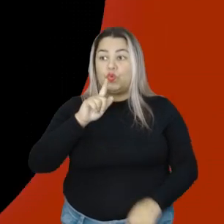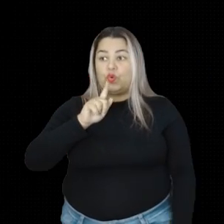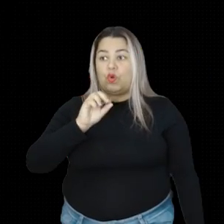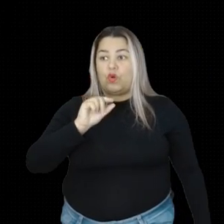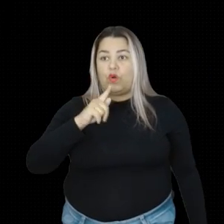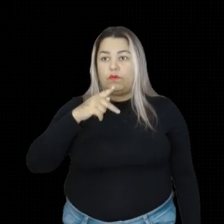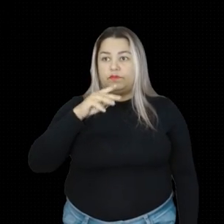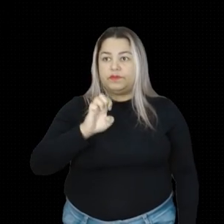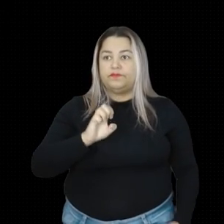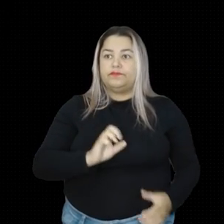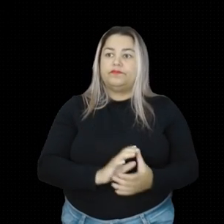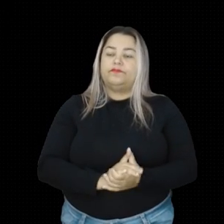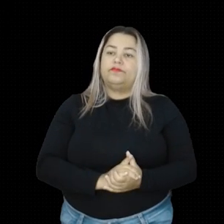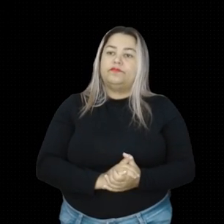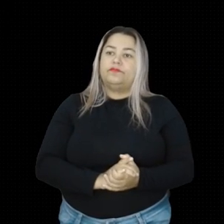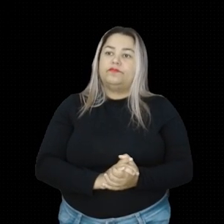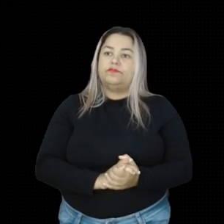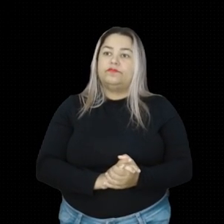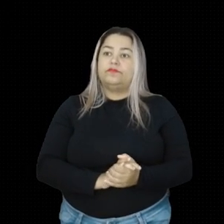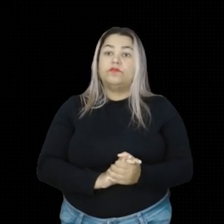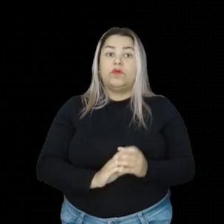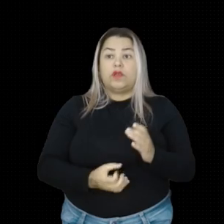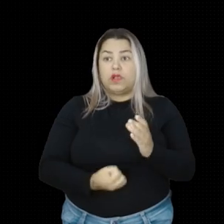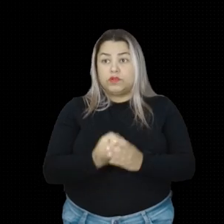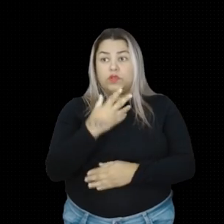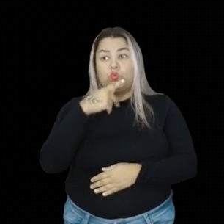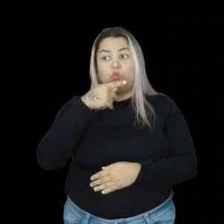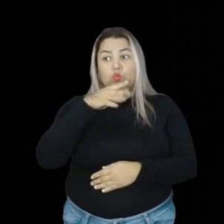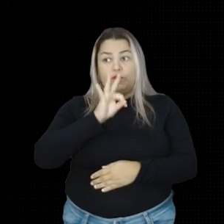Nossa! Fundação do PT.